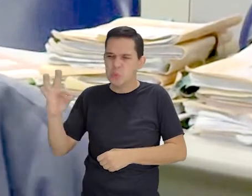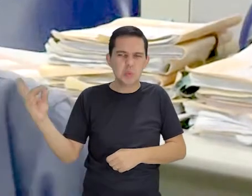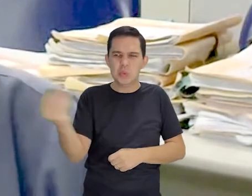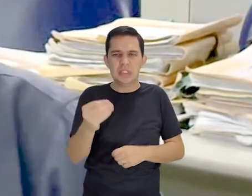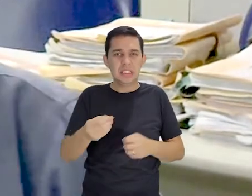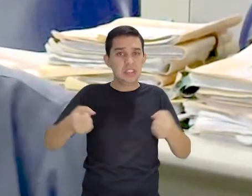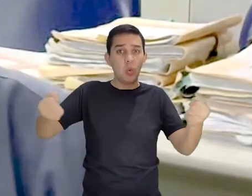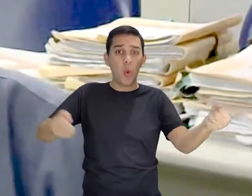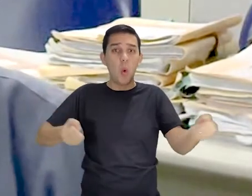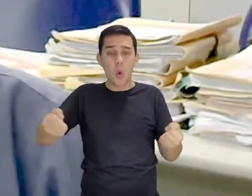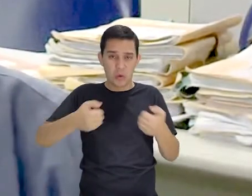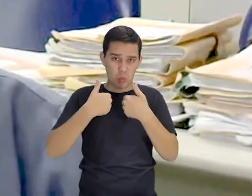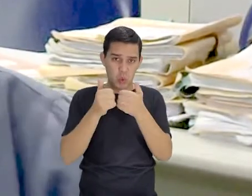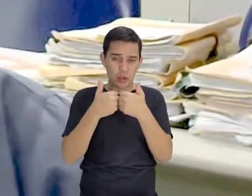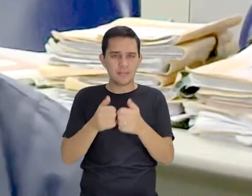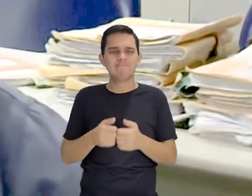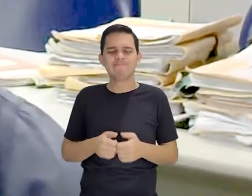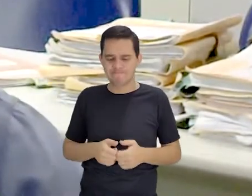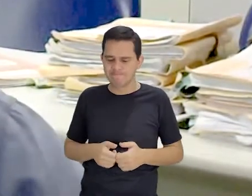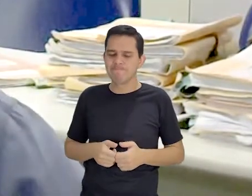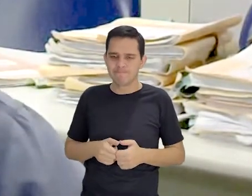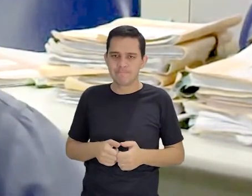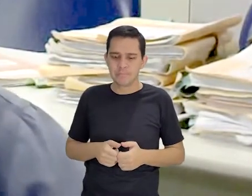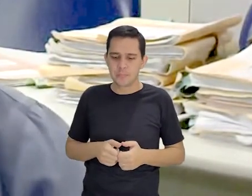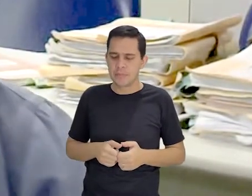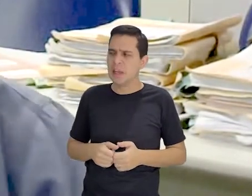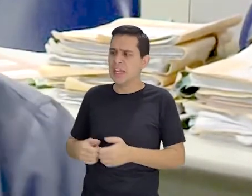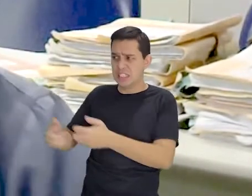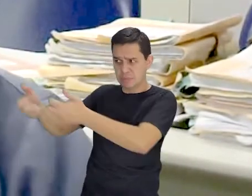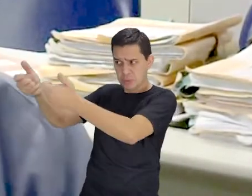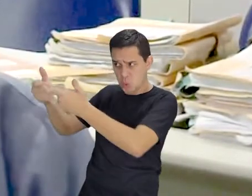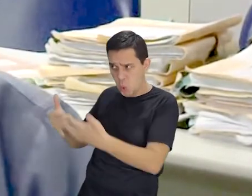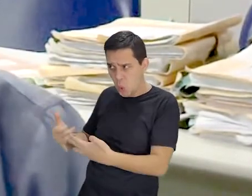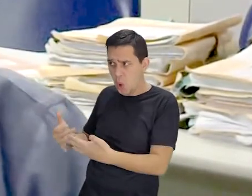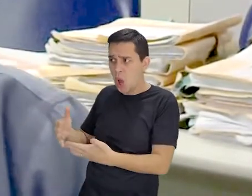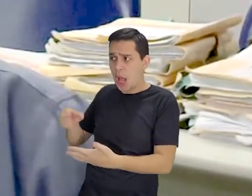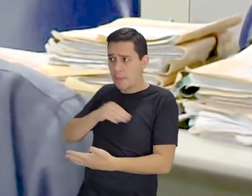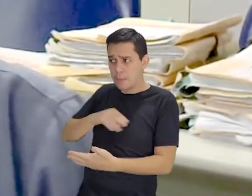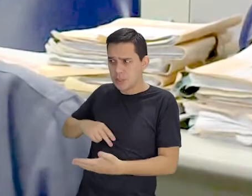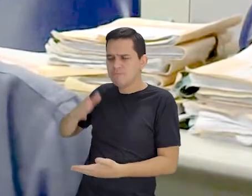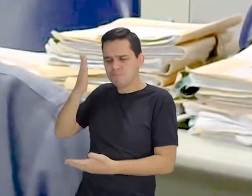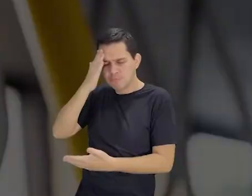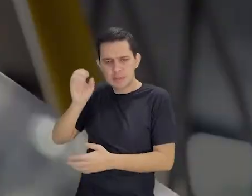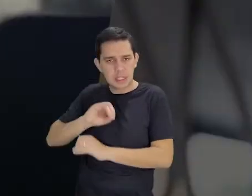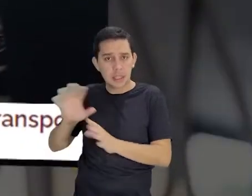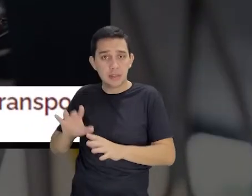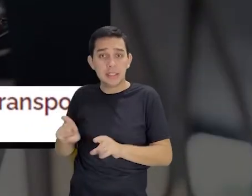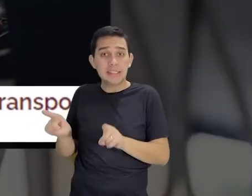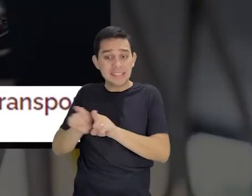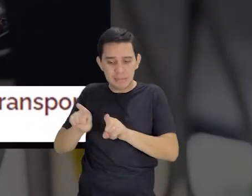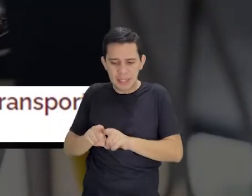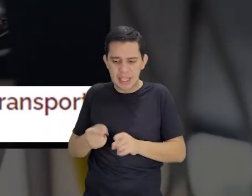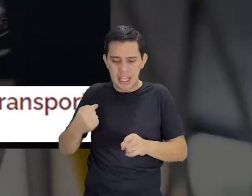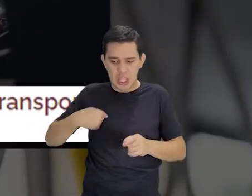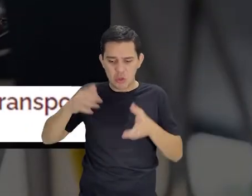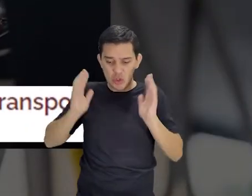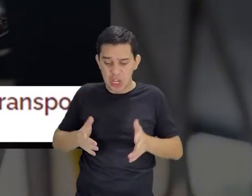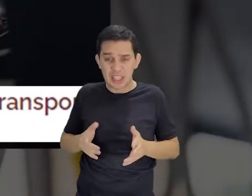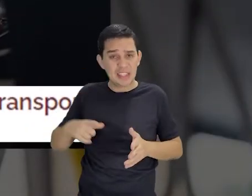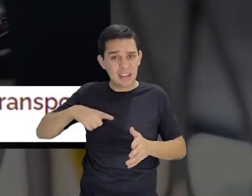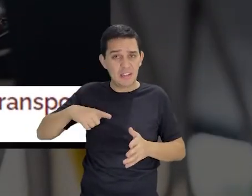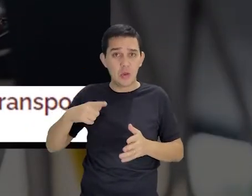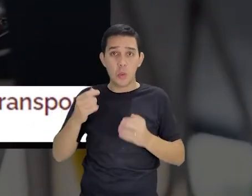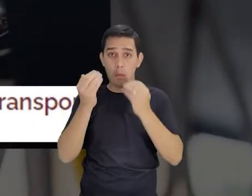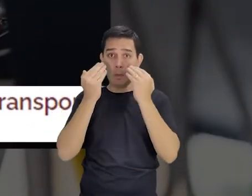de serviços públicos. Aliada a essa denúncia, eu já havia participado de uma audiência pública relacionada a